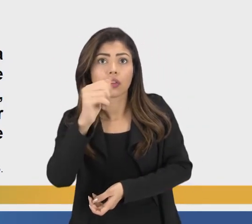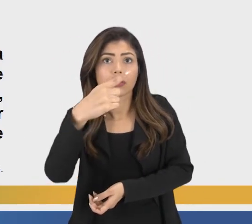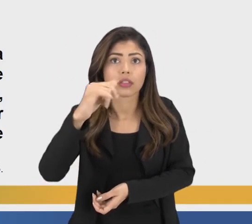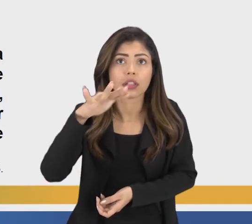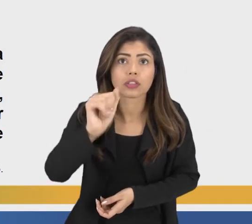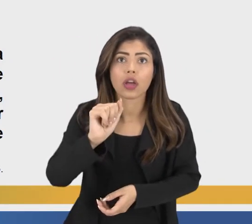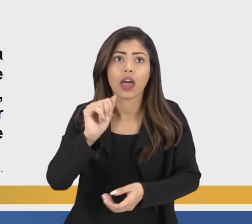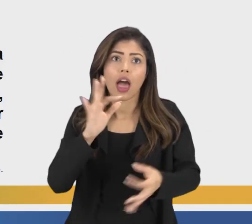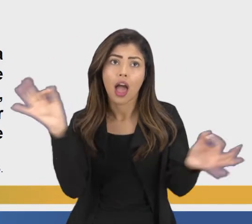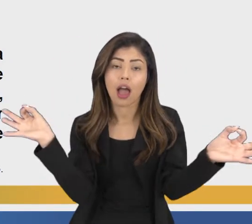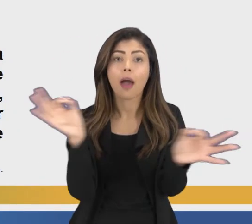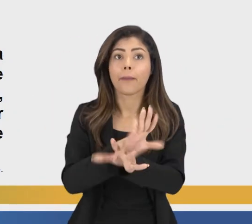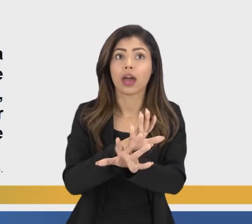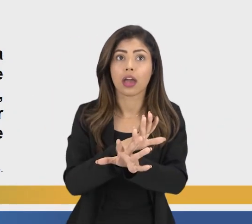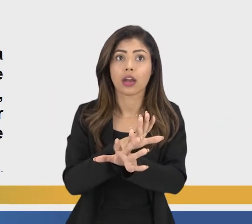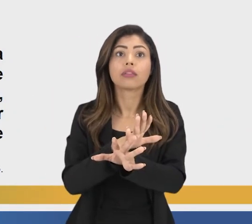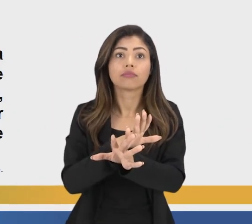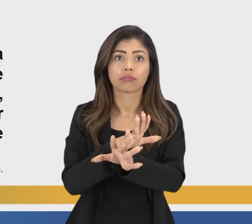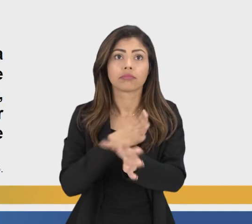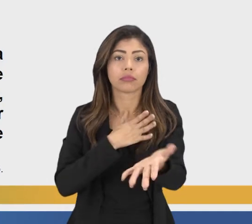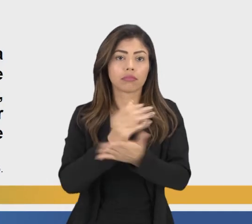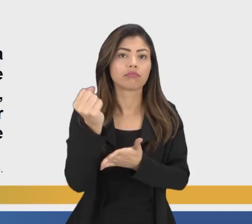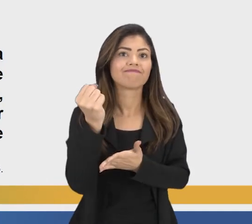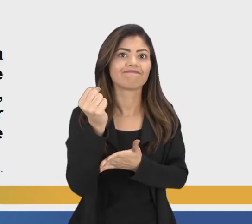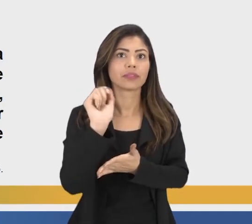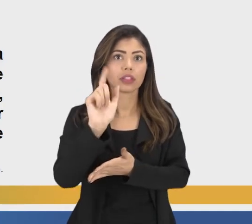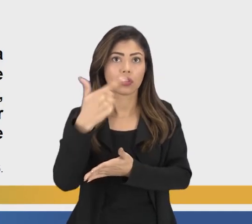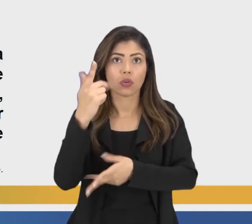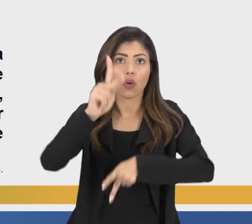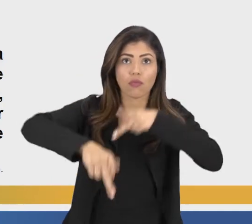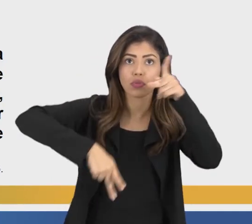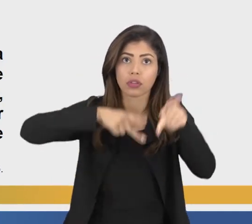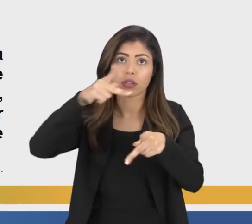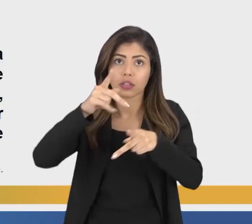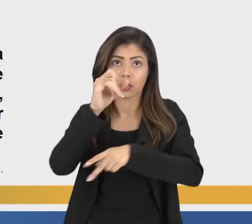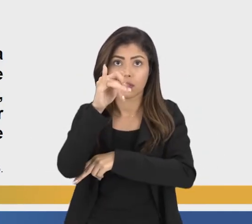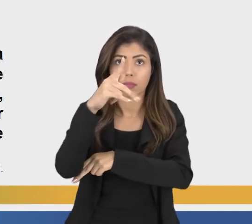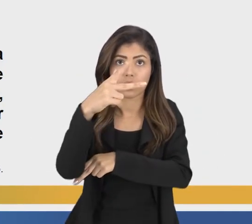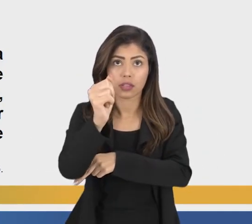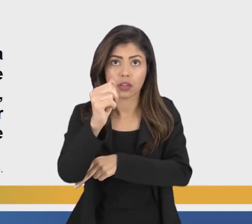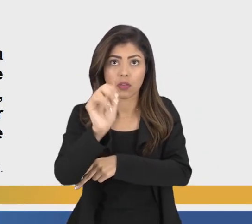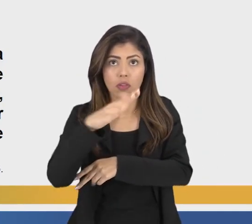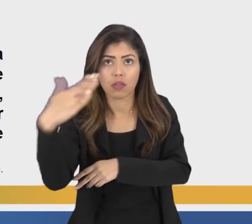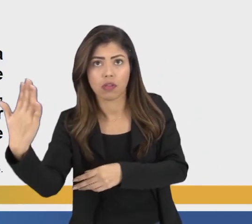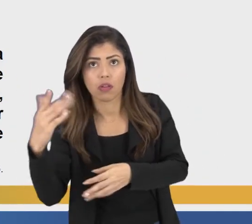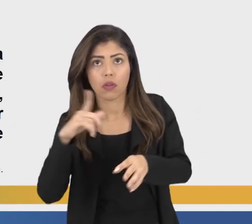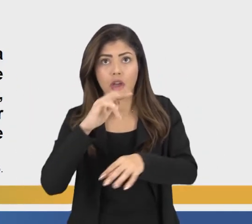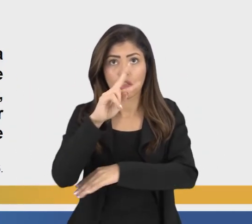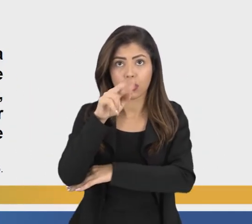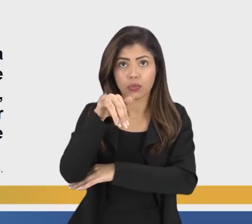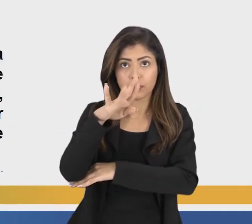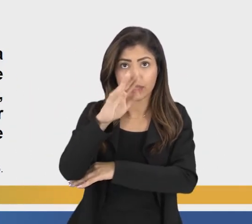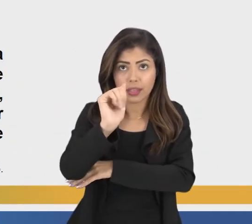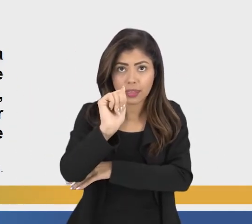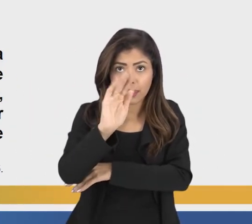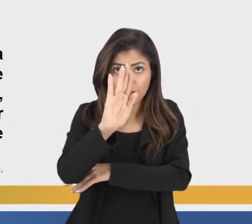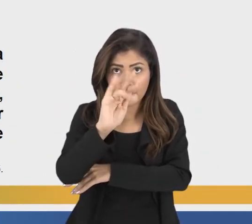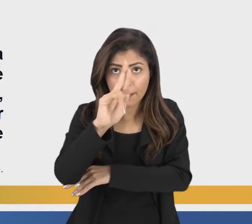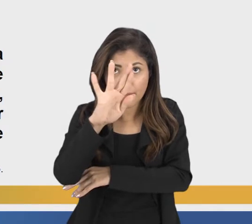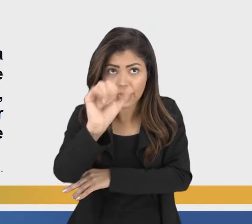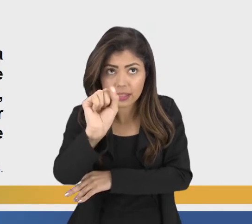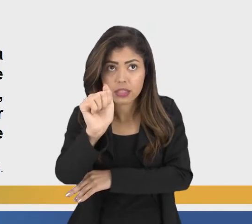anglo-saxões, terminaram por dominar, da mesma forma, povos tão díspares quanto os tupinambás e